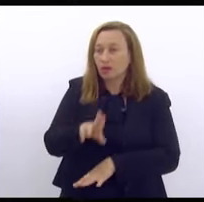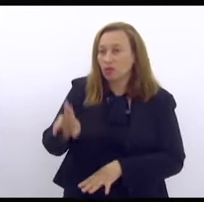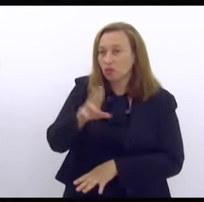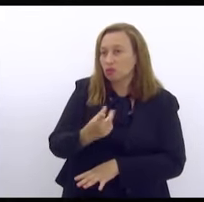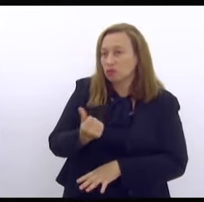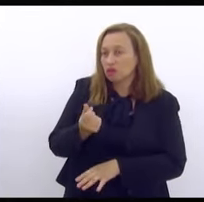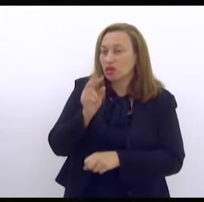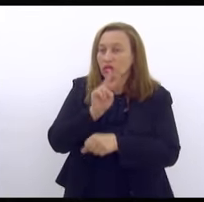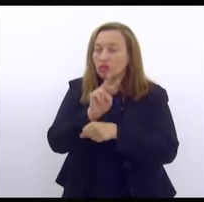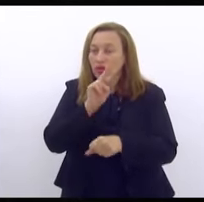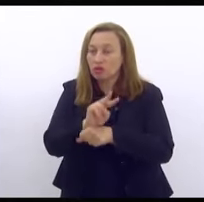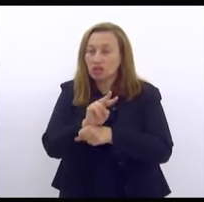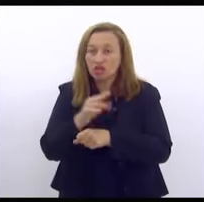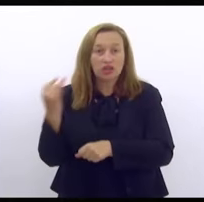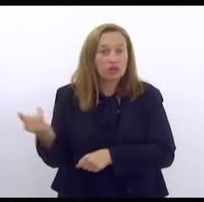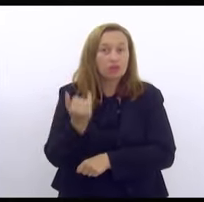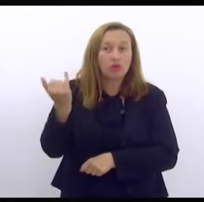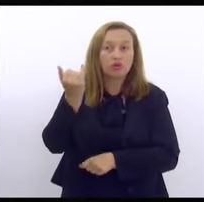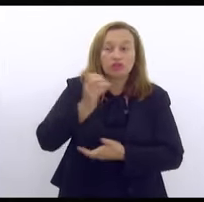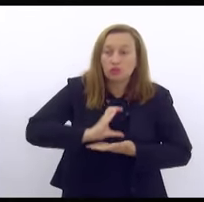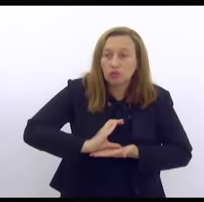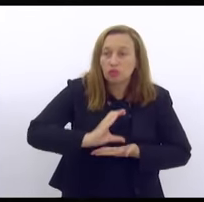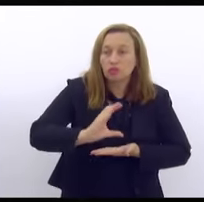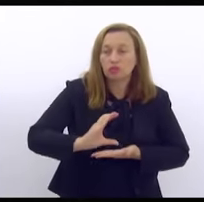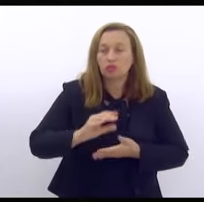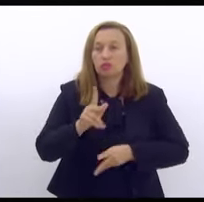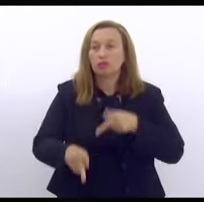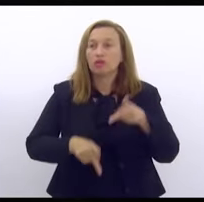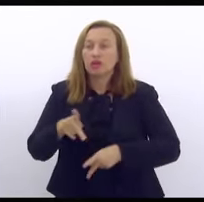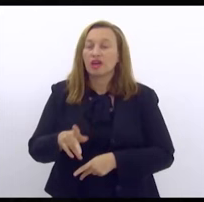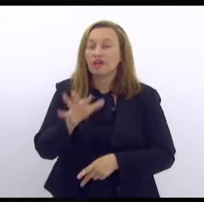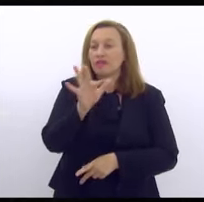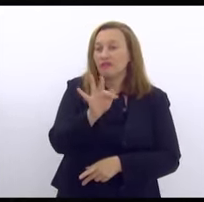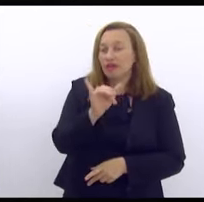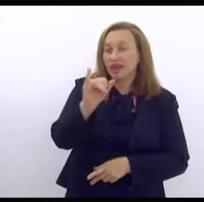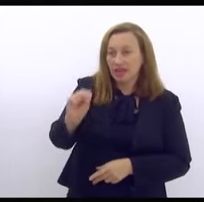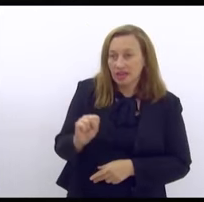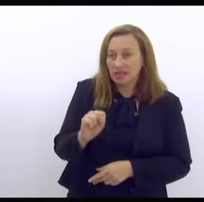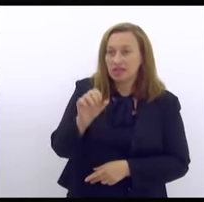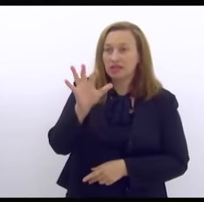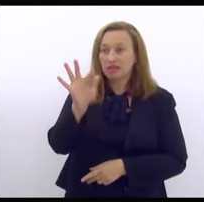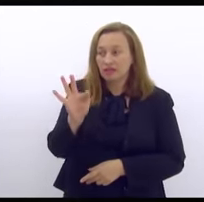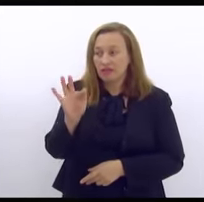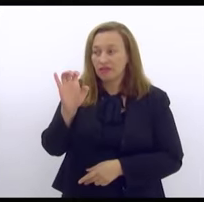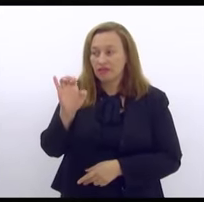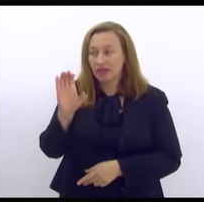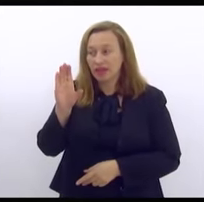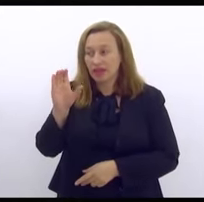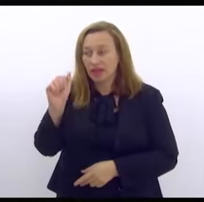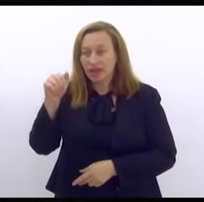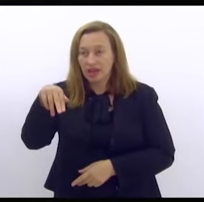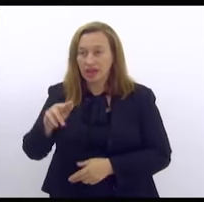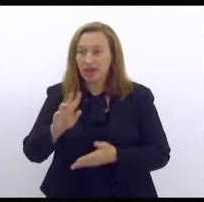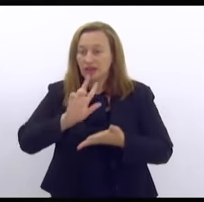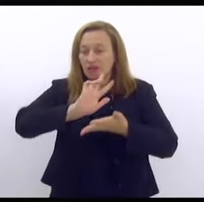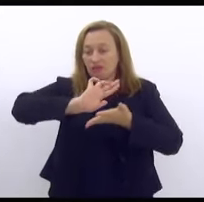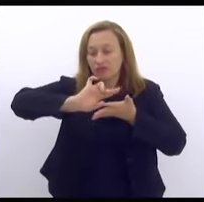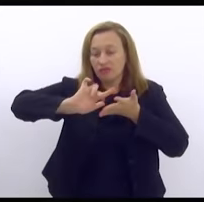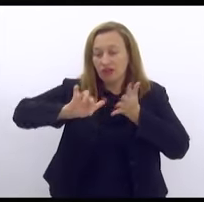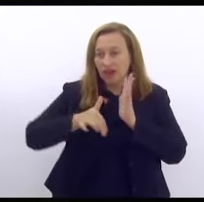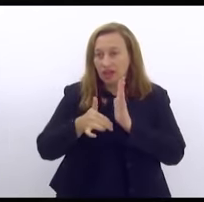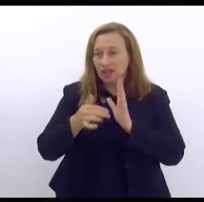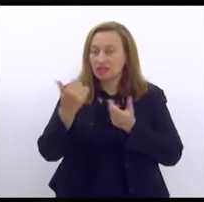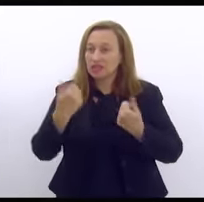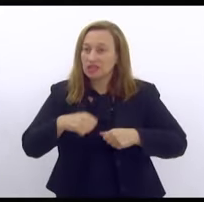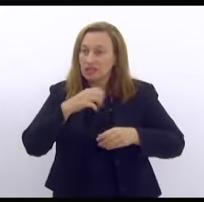proteger fundos importantes para a população, né, como o FEIS, o FECAM, o FISED, como também a necessidade de